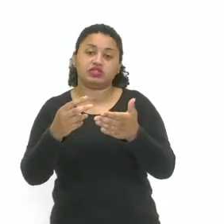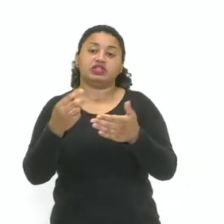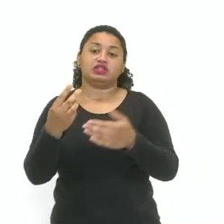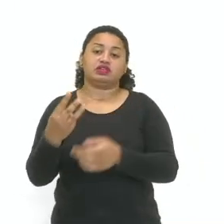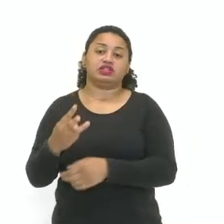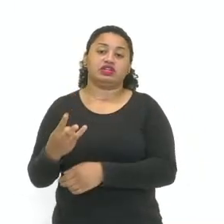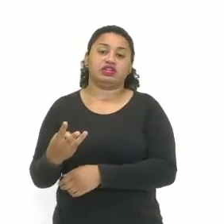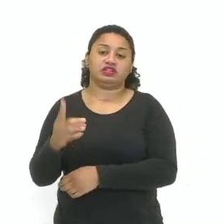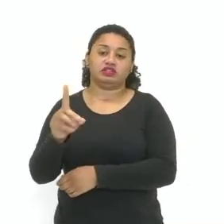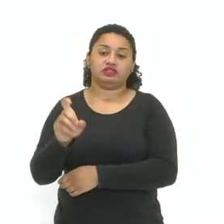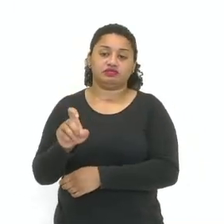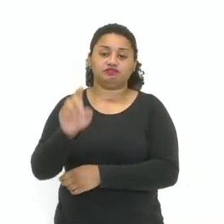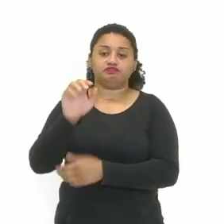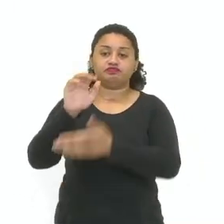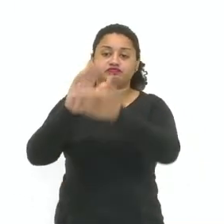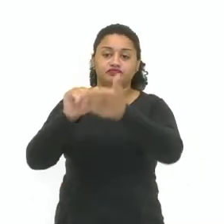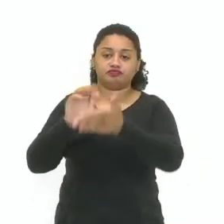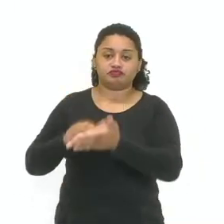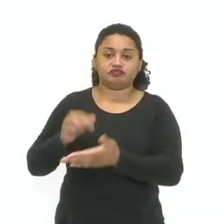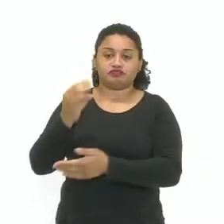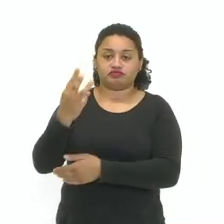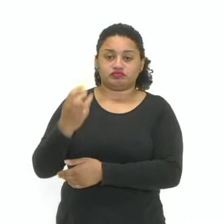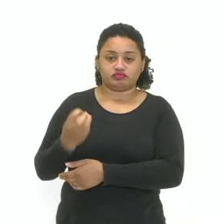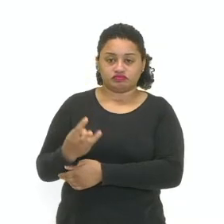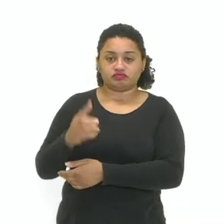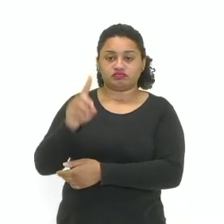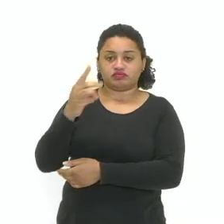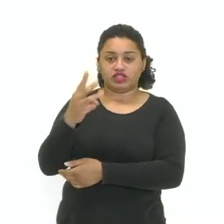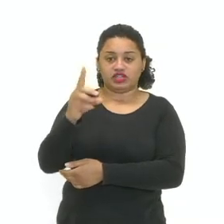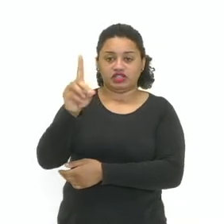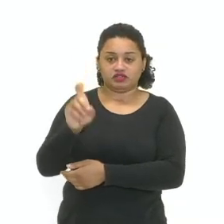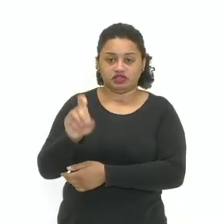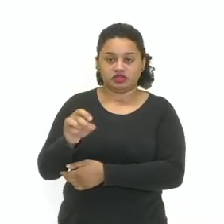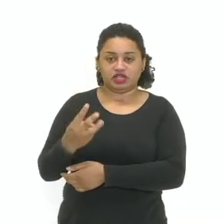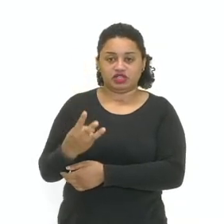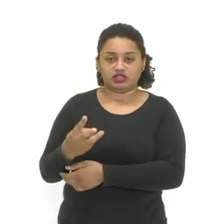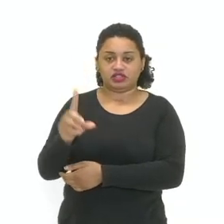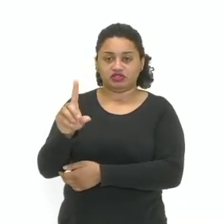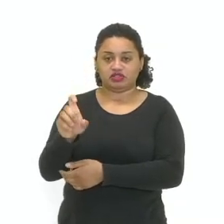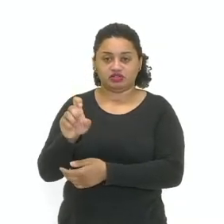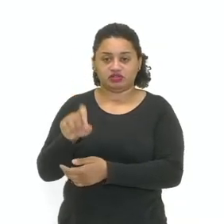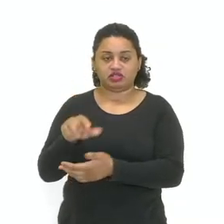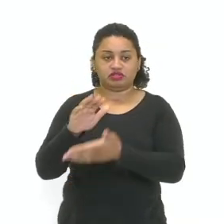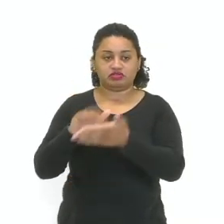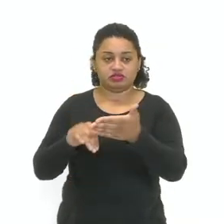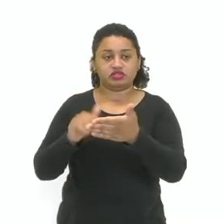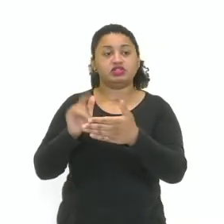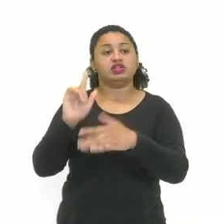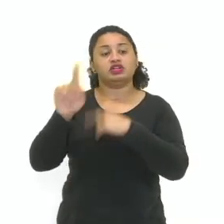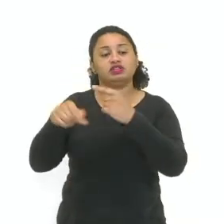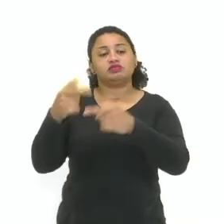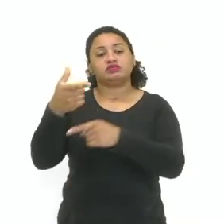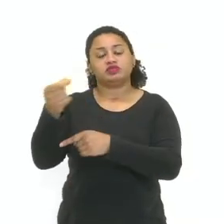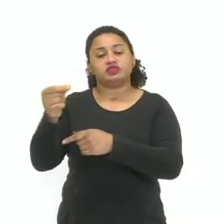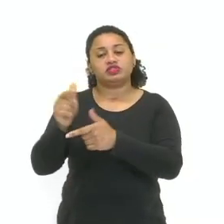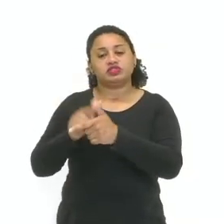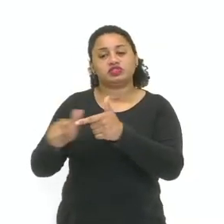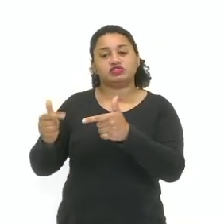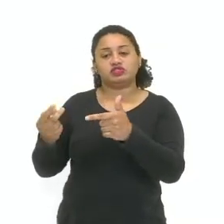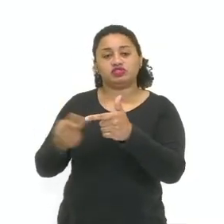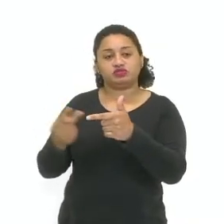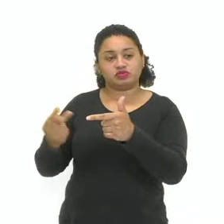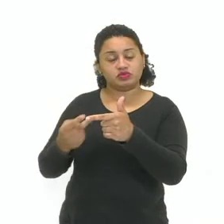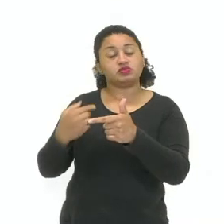Eu simplificando, né, fazendo o cálculo, 5 vezes 4, 20, 2 vezes 1, 2, porque esse aqui eu